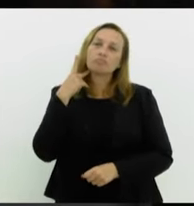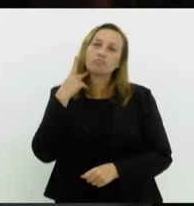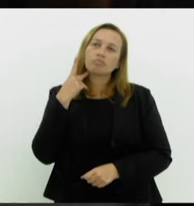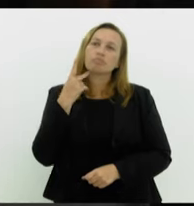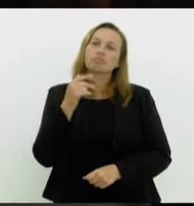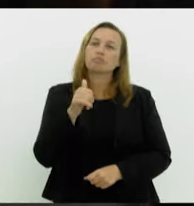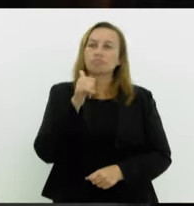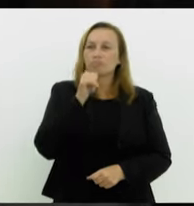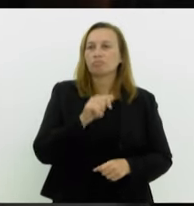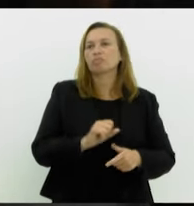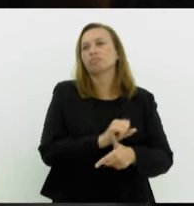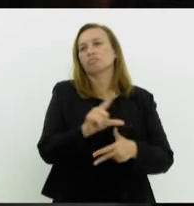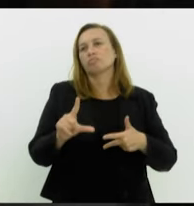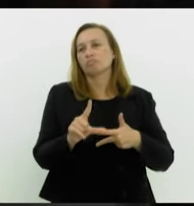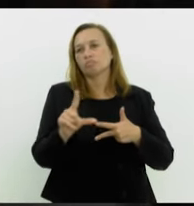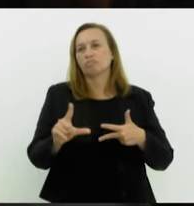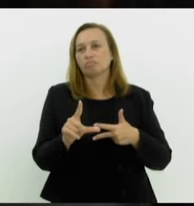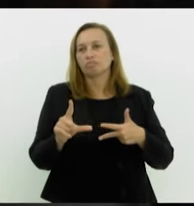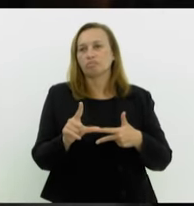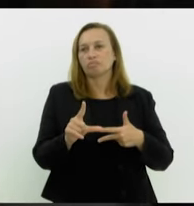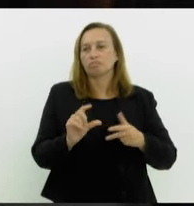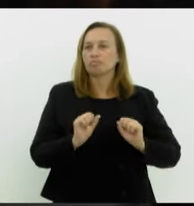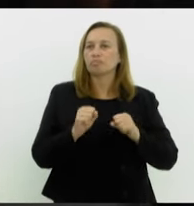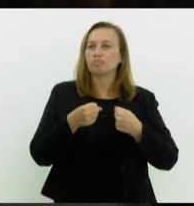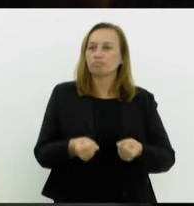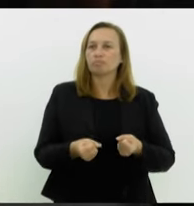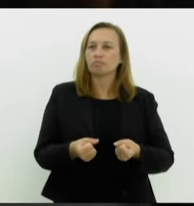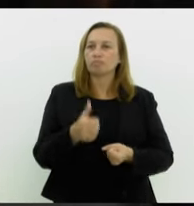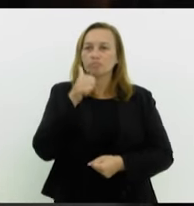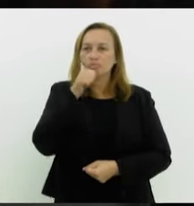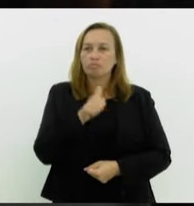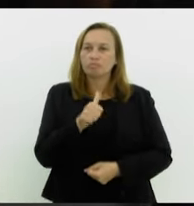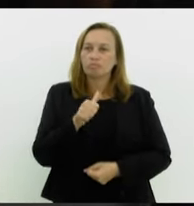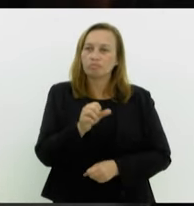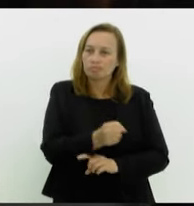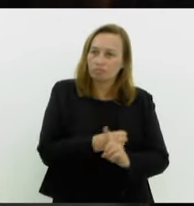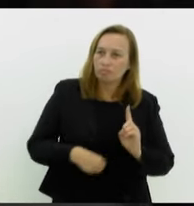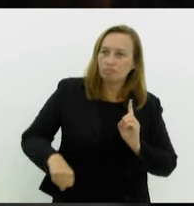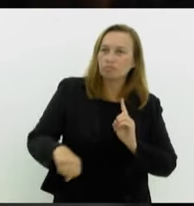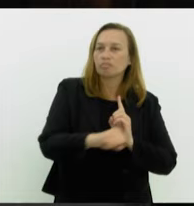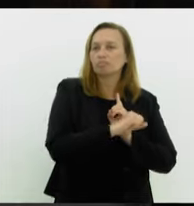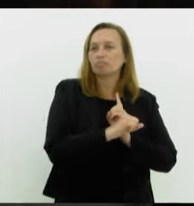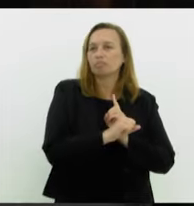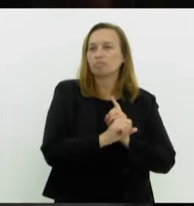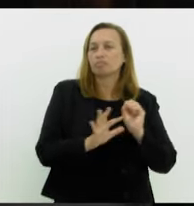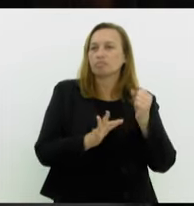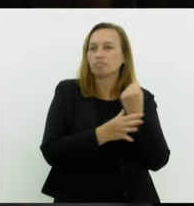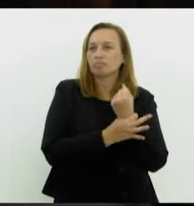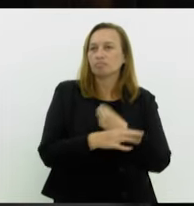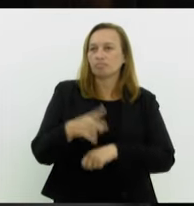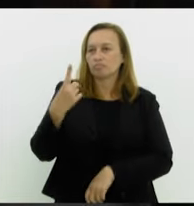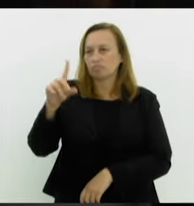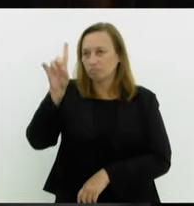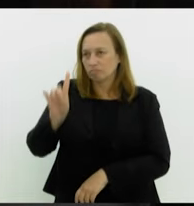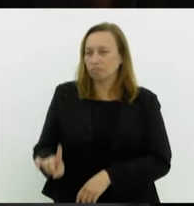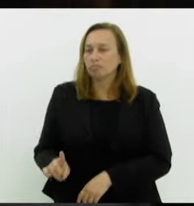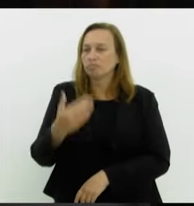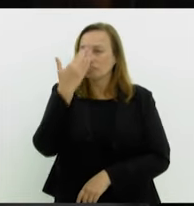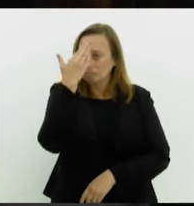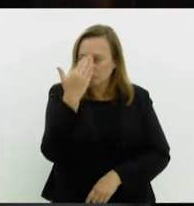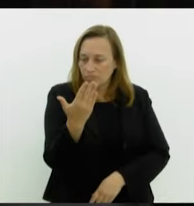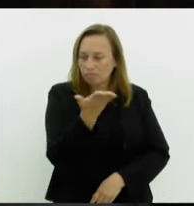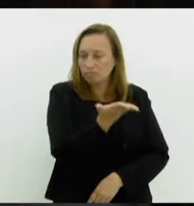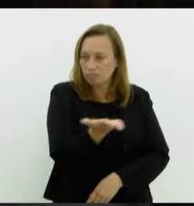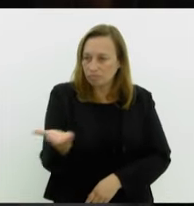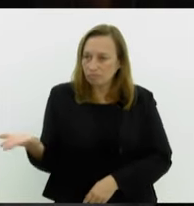legislativo ela foi feita para defender as mulheres da sociedade na garantia dos seus direitos muito obrigada a cada